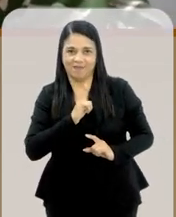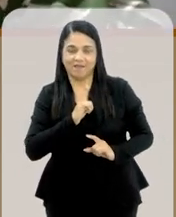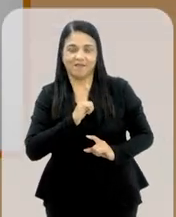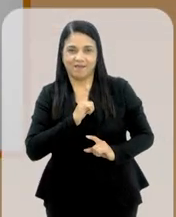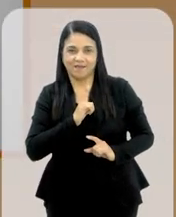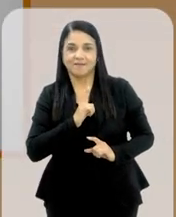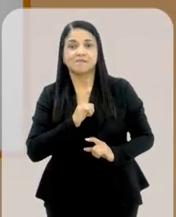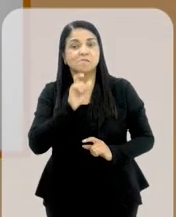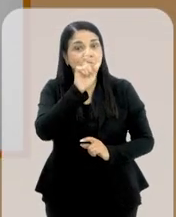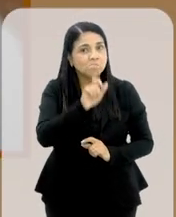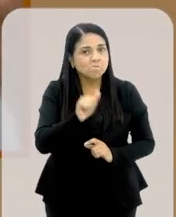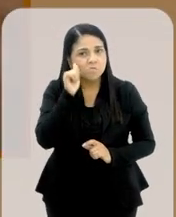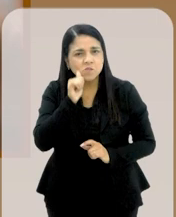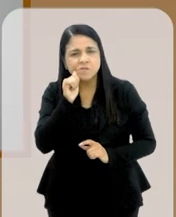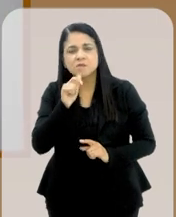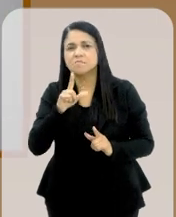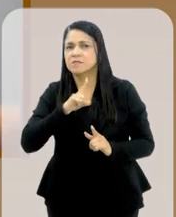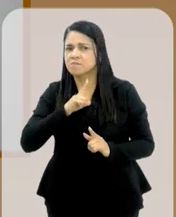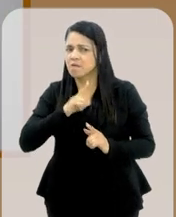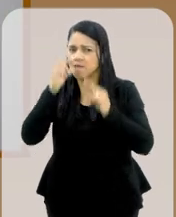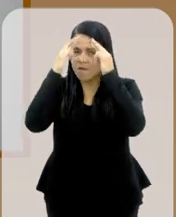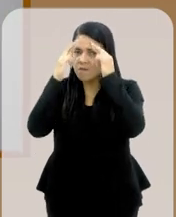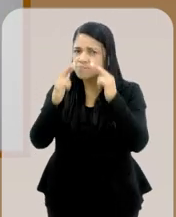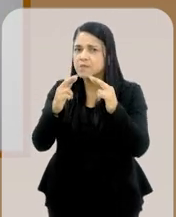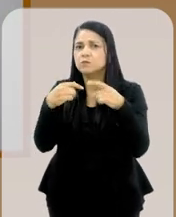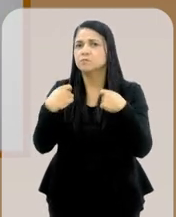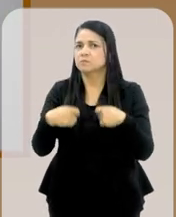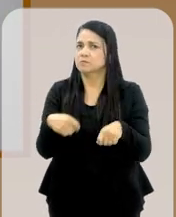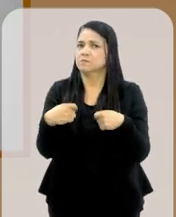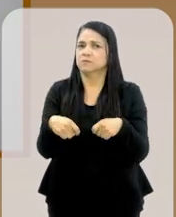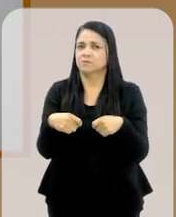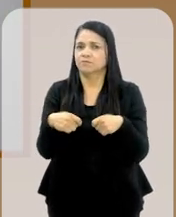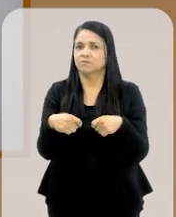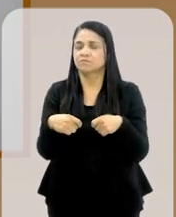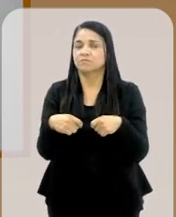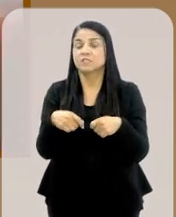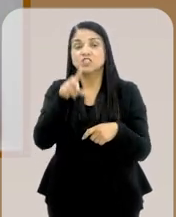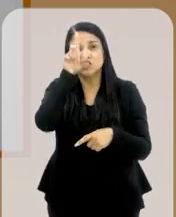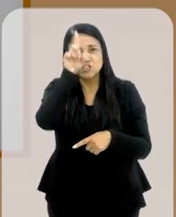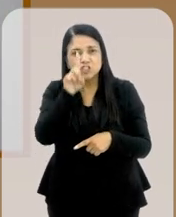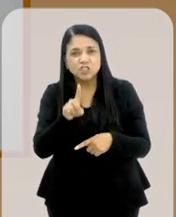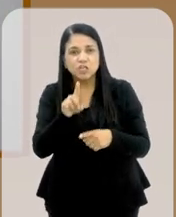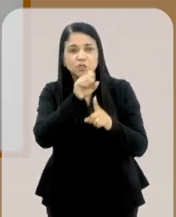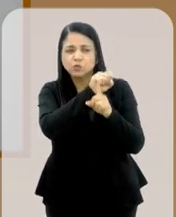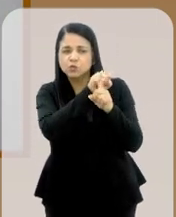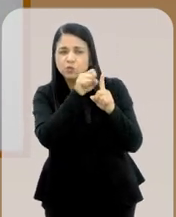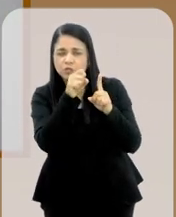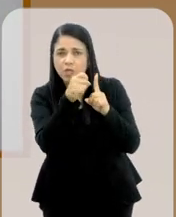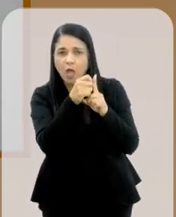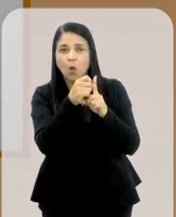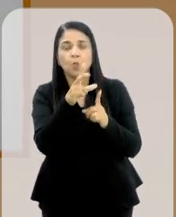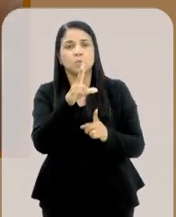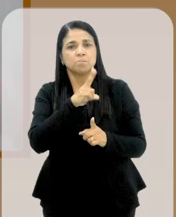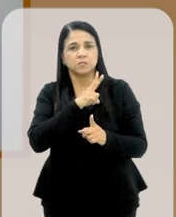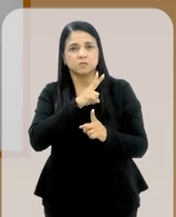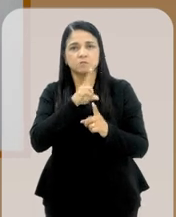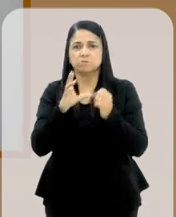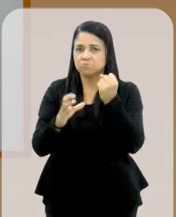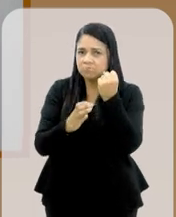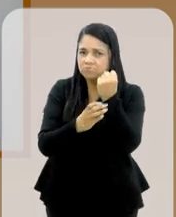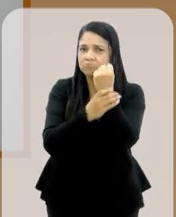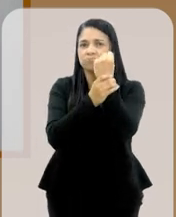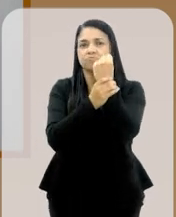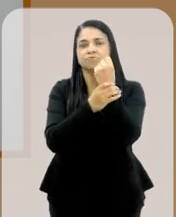temos, né? E que as mulheres têm de serem respeitadas, né? E terem seus direitos sociais e